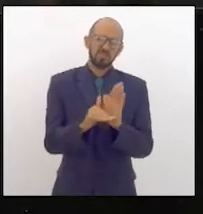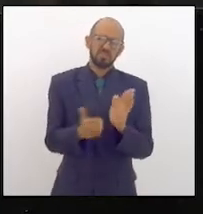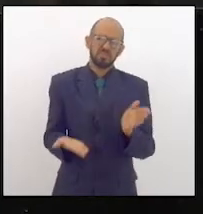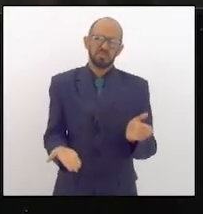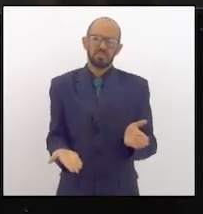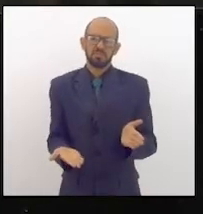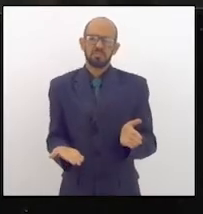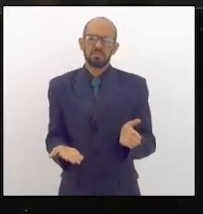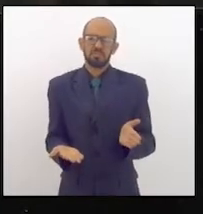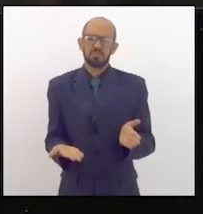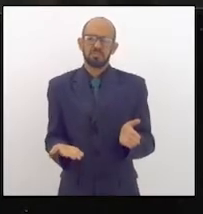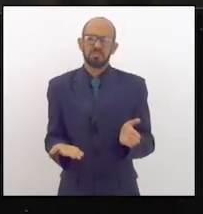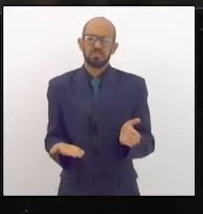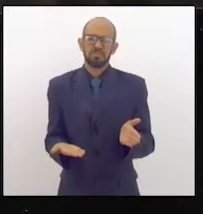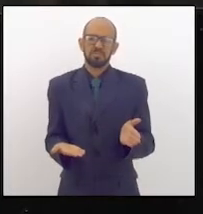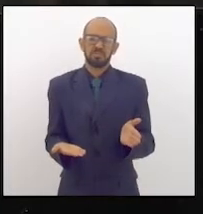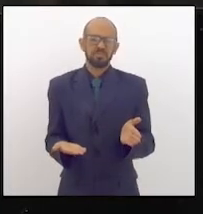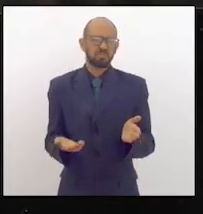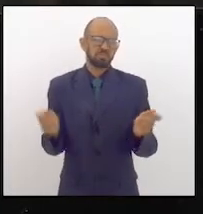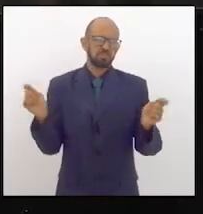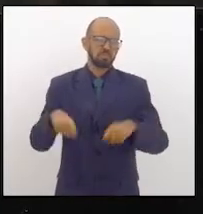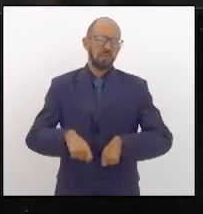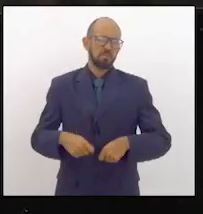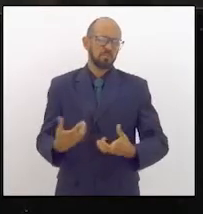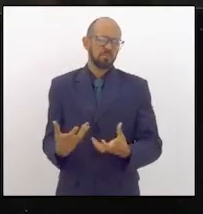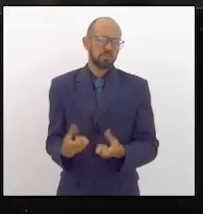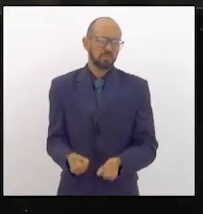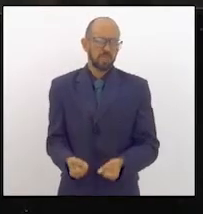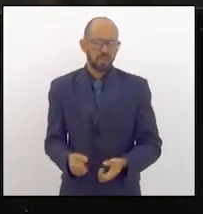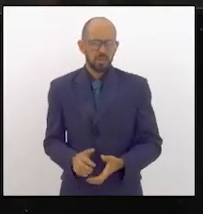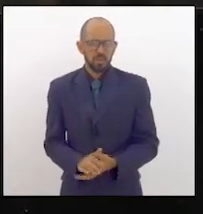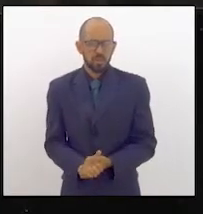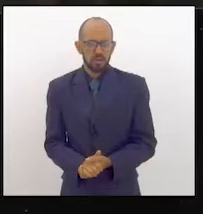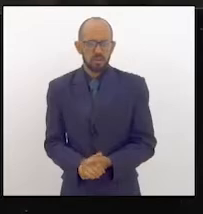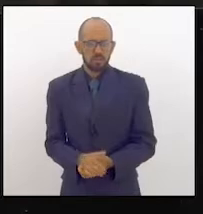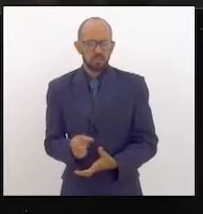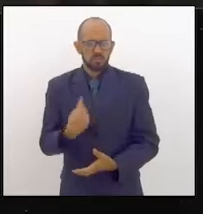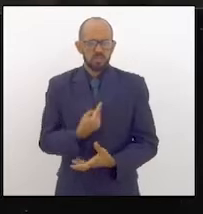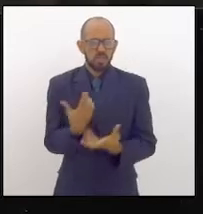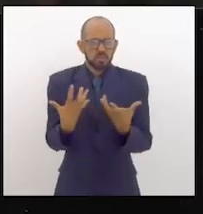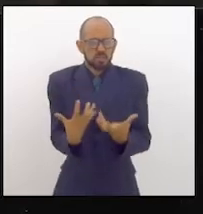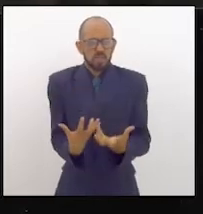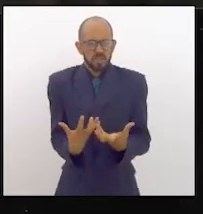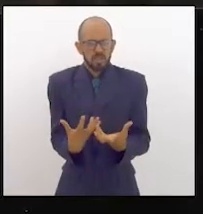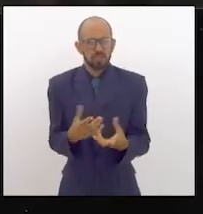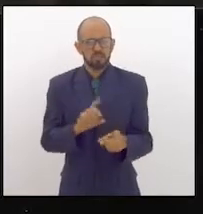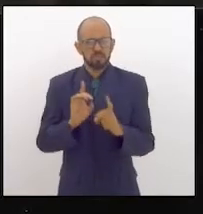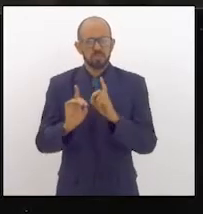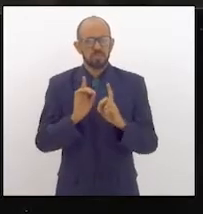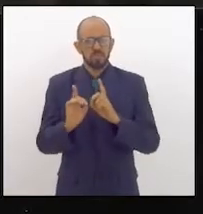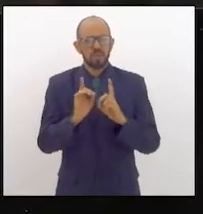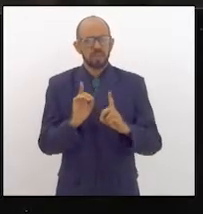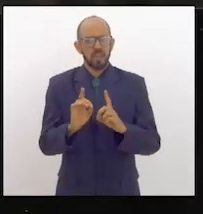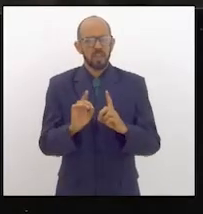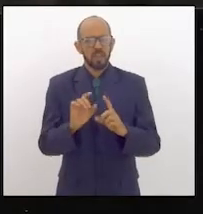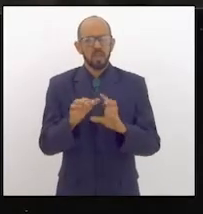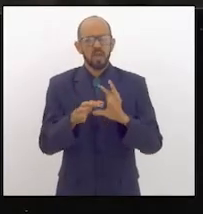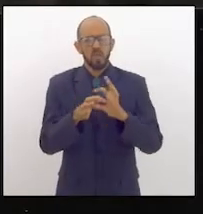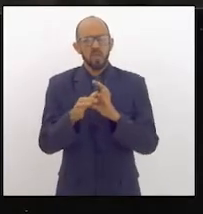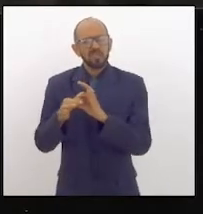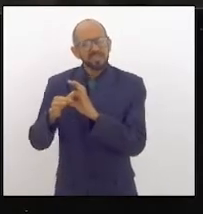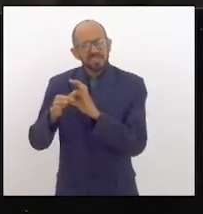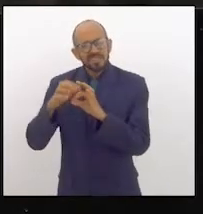não não vamos aceitar hoje nós queremos rebati debater as condições